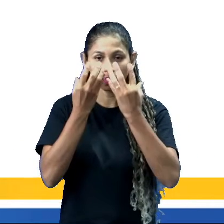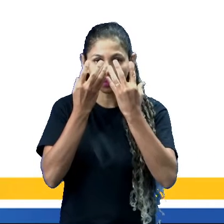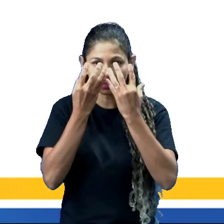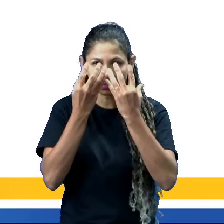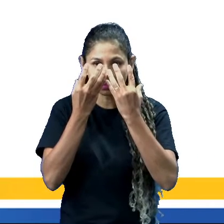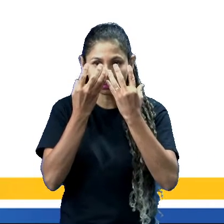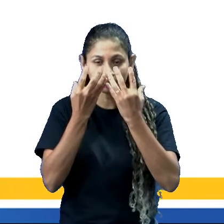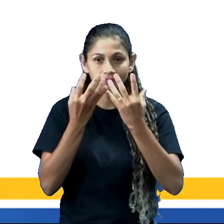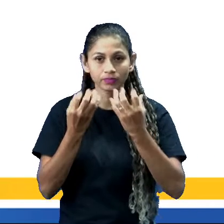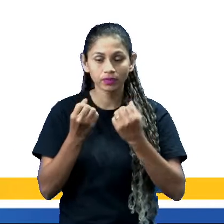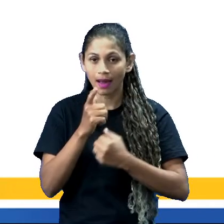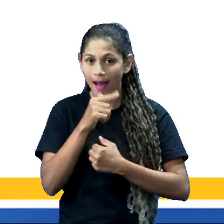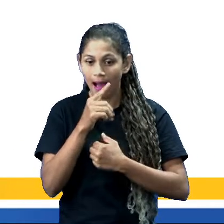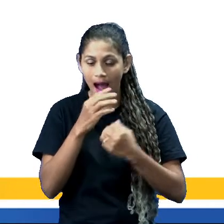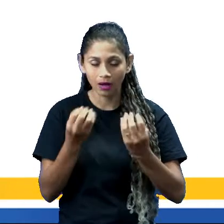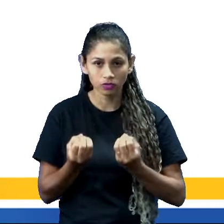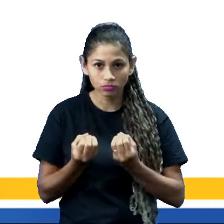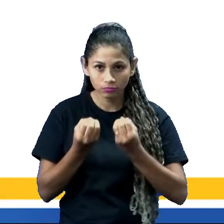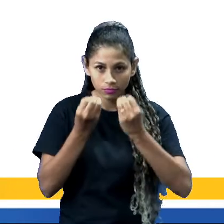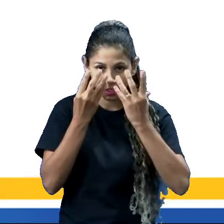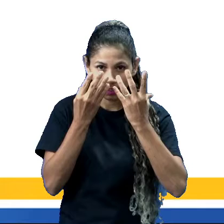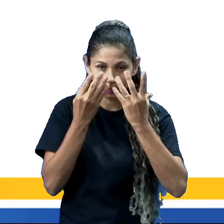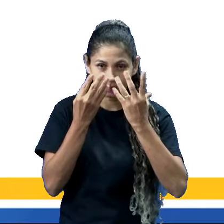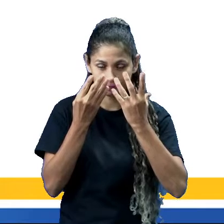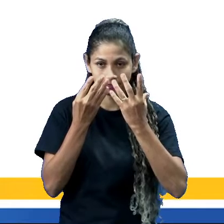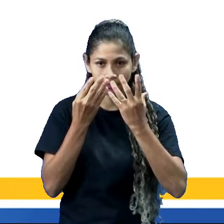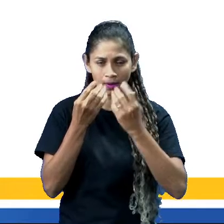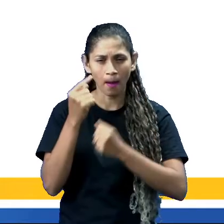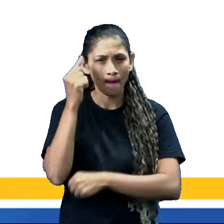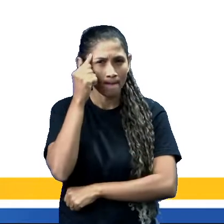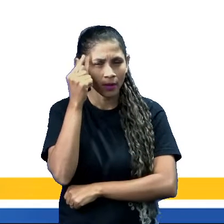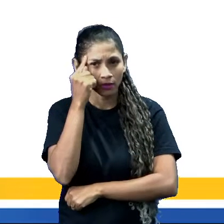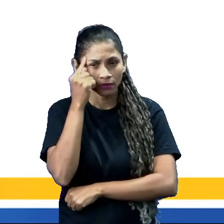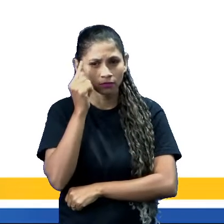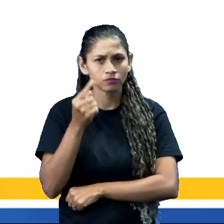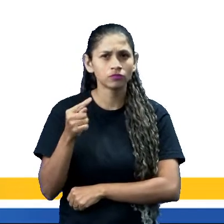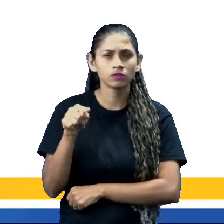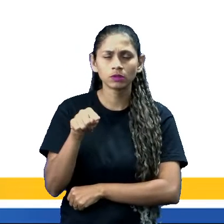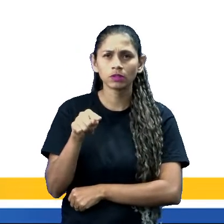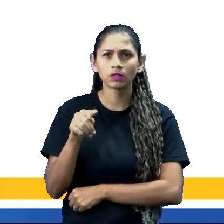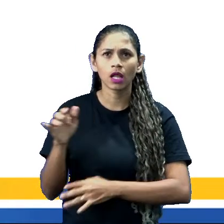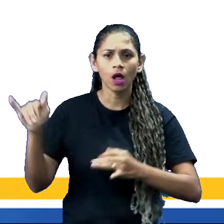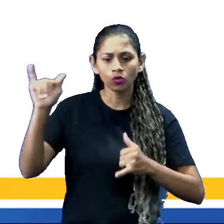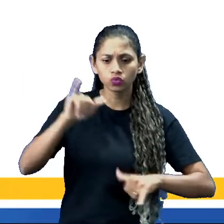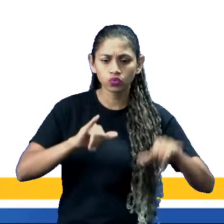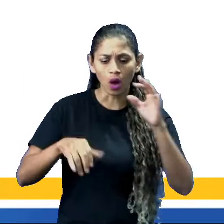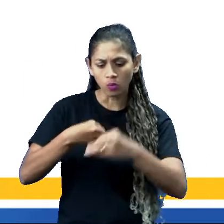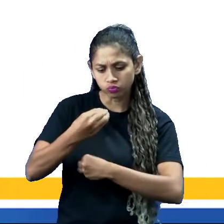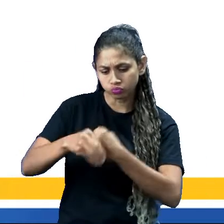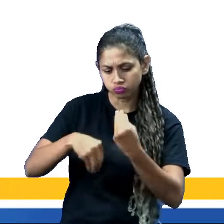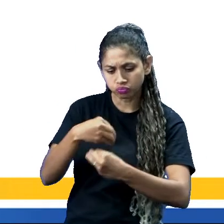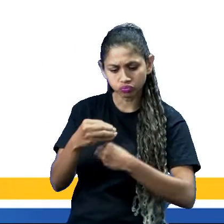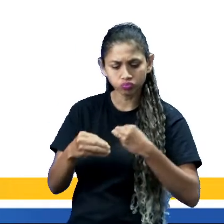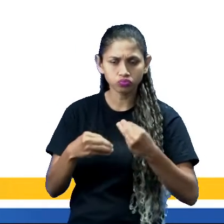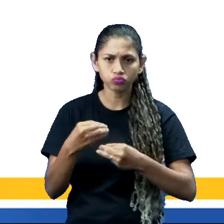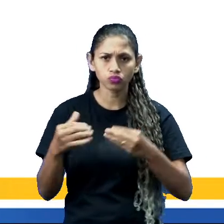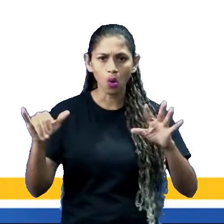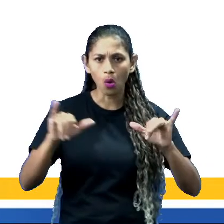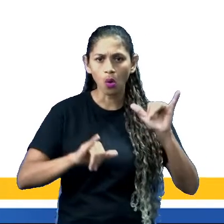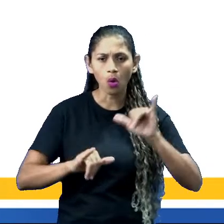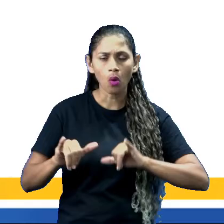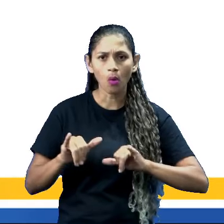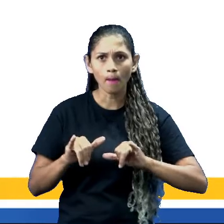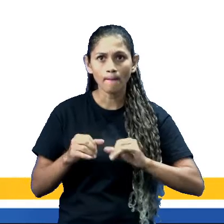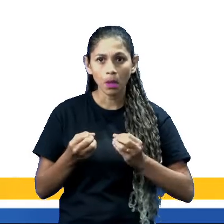do jato de água nos óleos. Então pensa lá, você está no meio de uma experiência química ali, fazendo uma reação química,